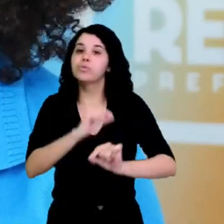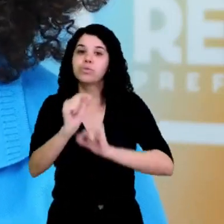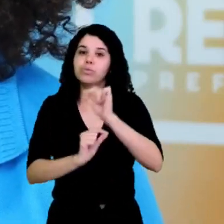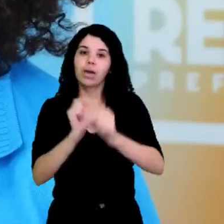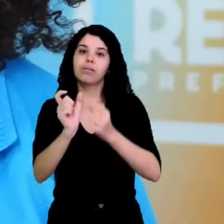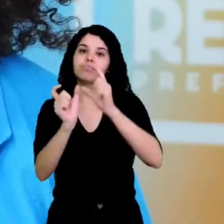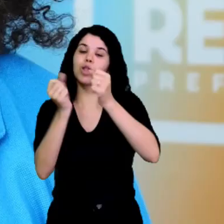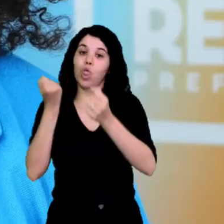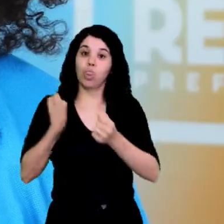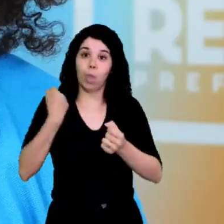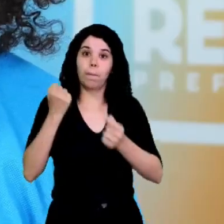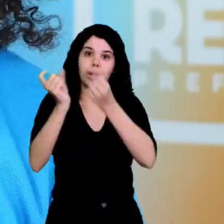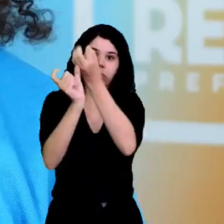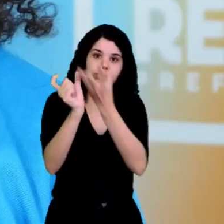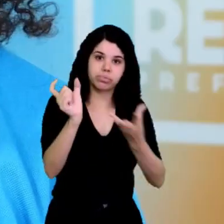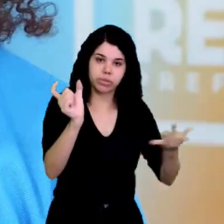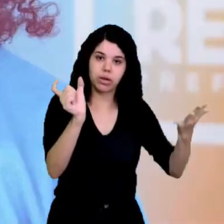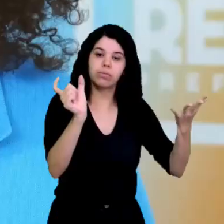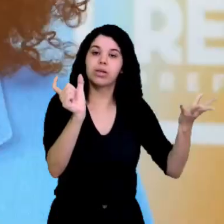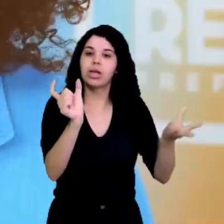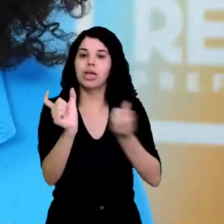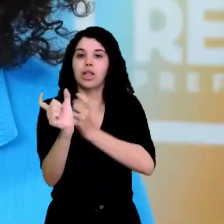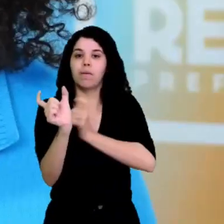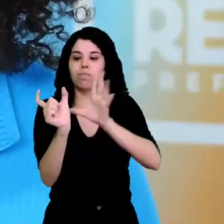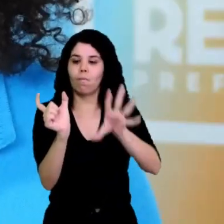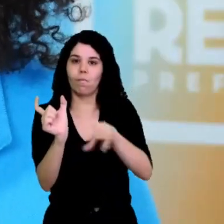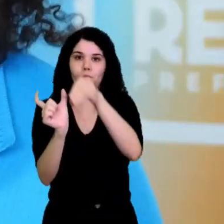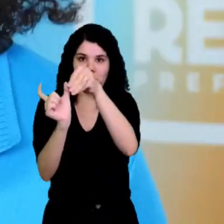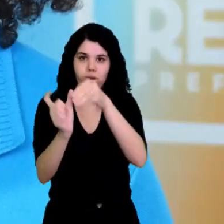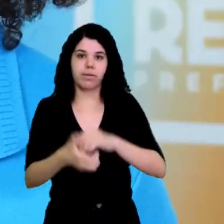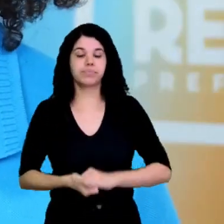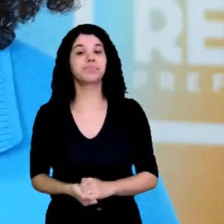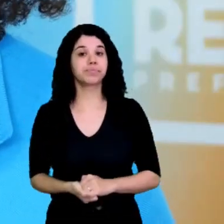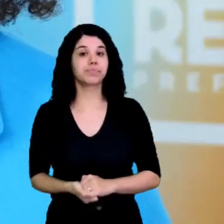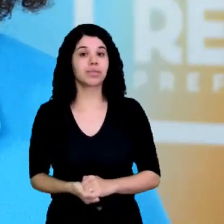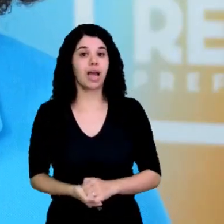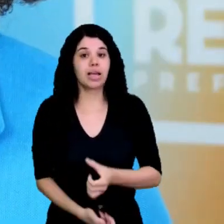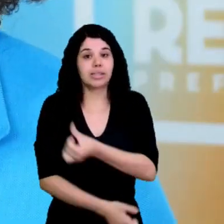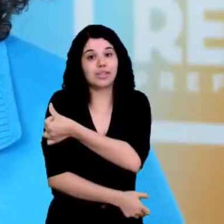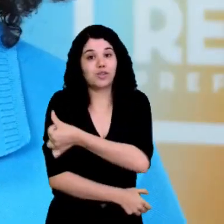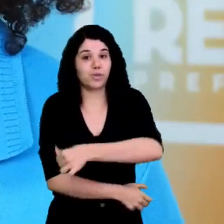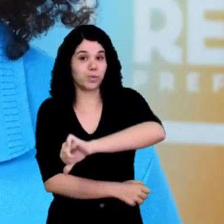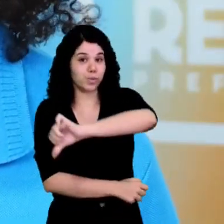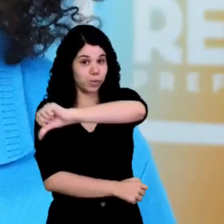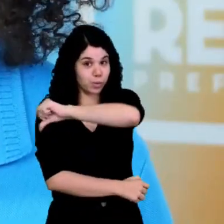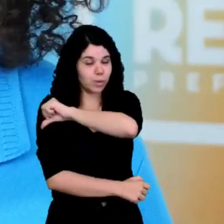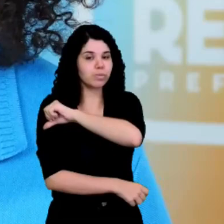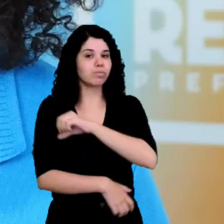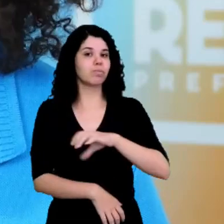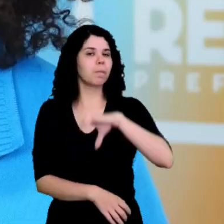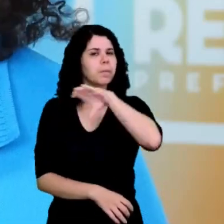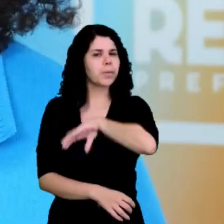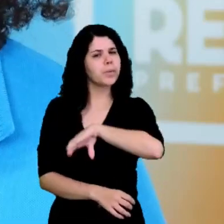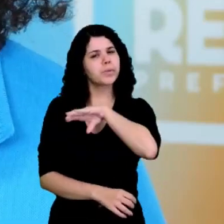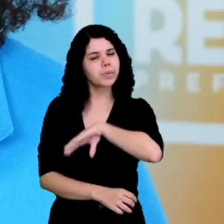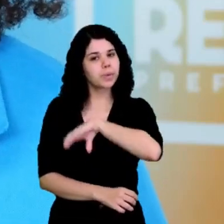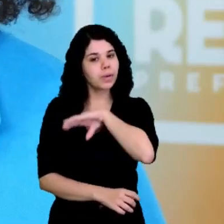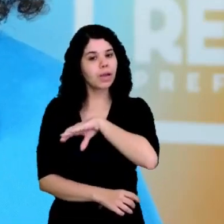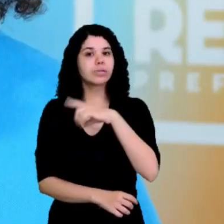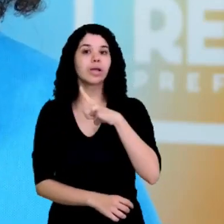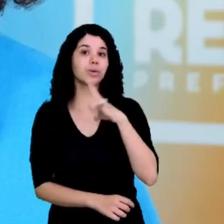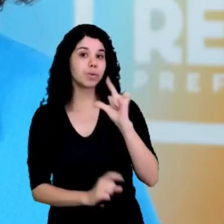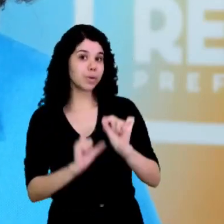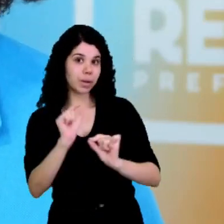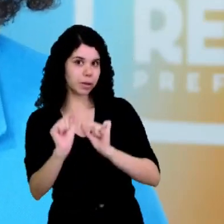e decompondo valores monetários. Para os estudantes do sexto ao nono ano, em língua portuguesa, o